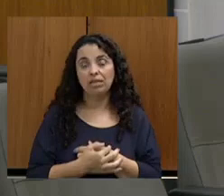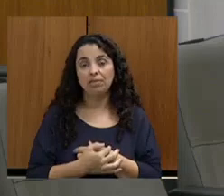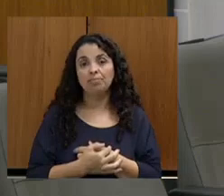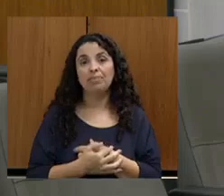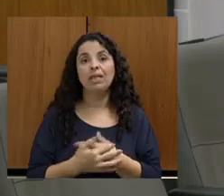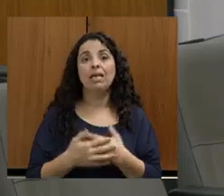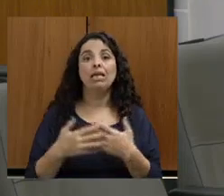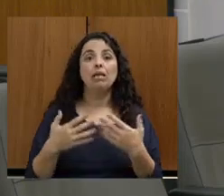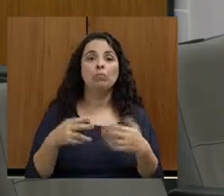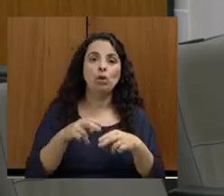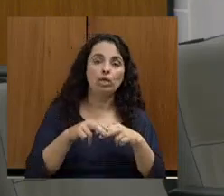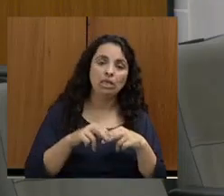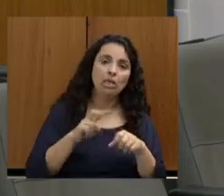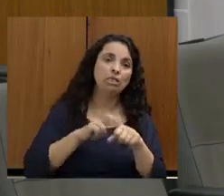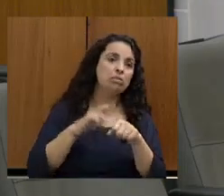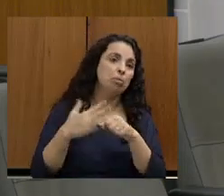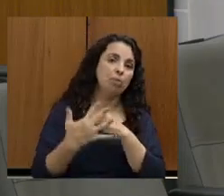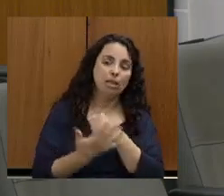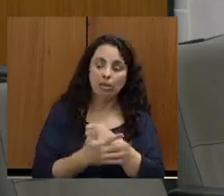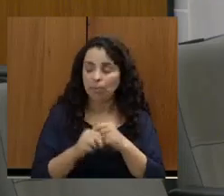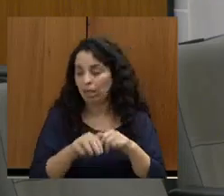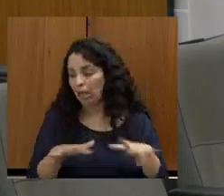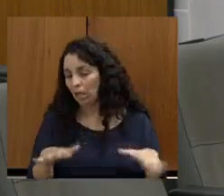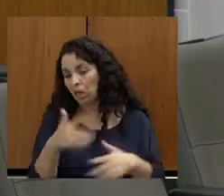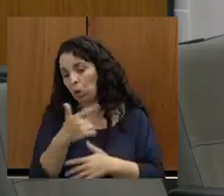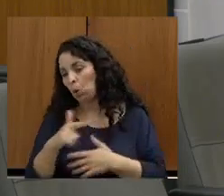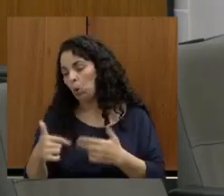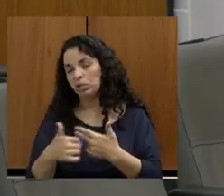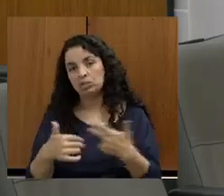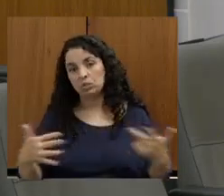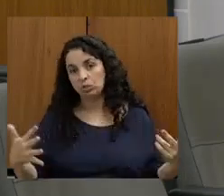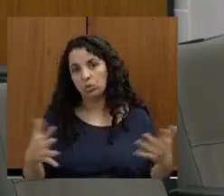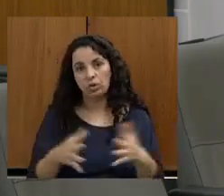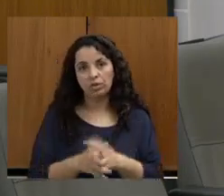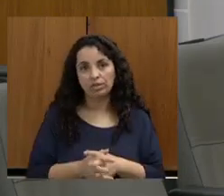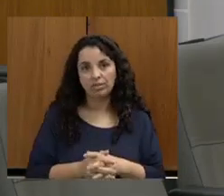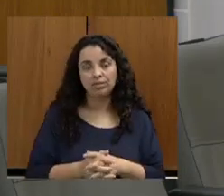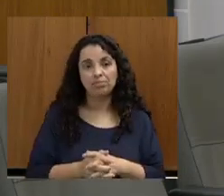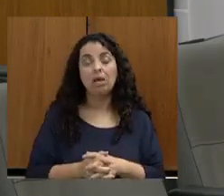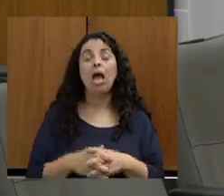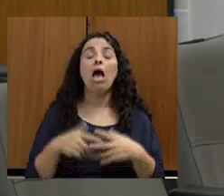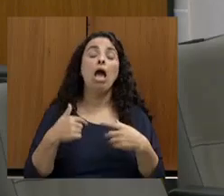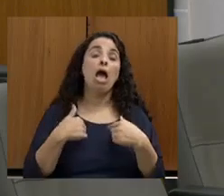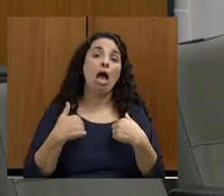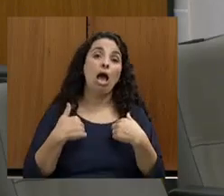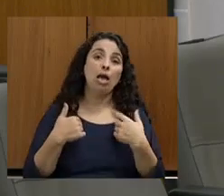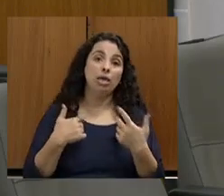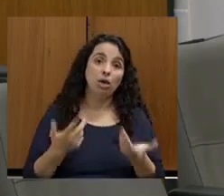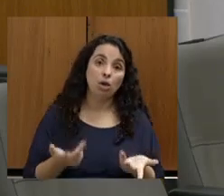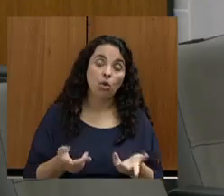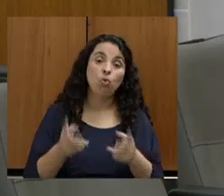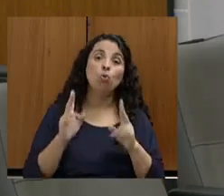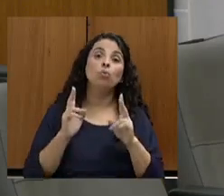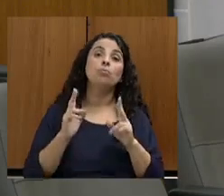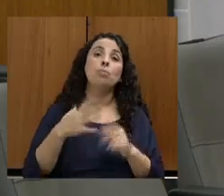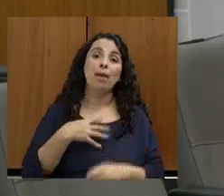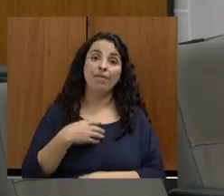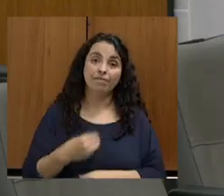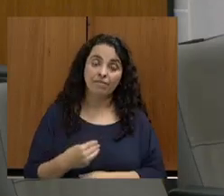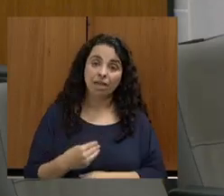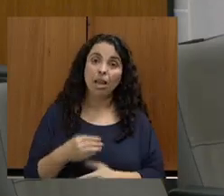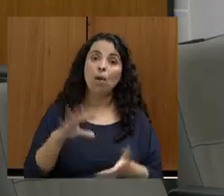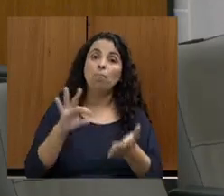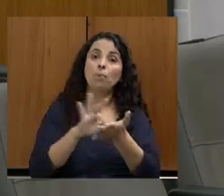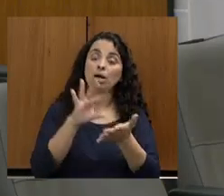em razão da pandemia e outros tantos problemas, considerei por bem manter a Sara próxima